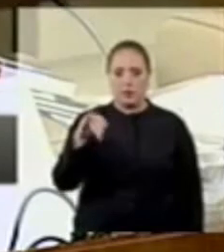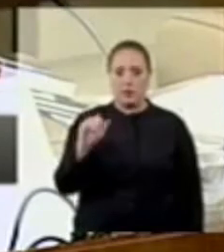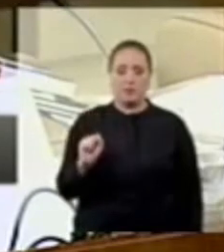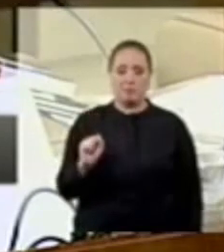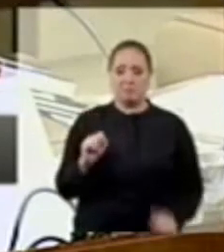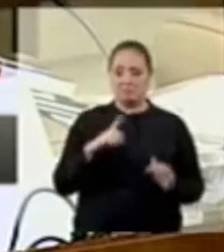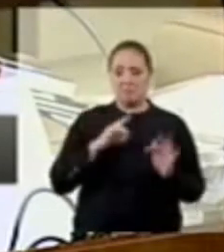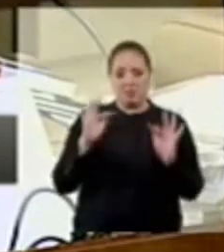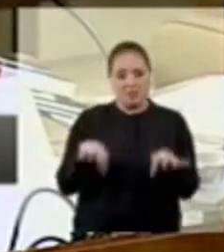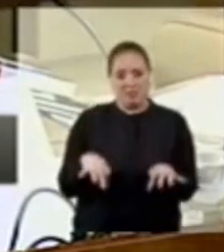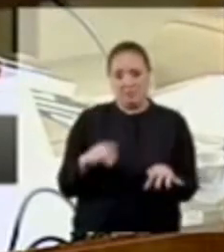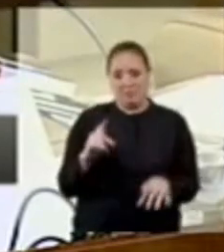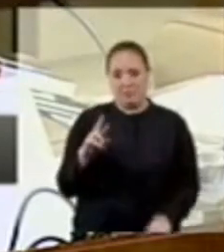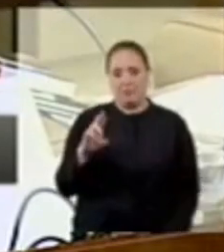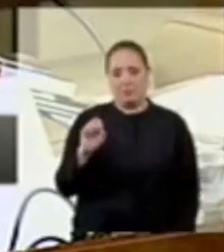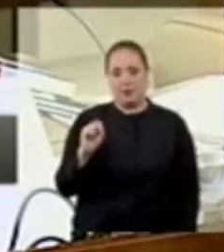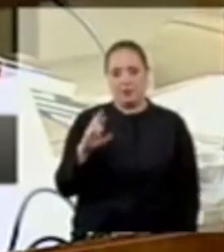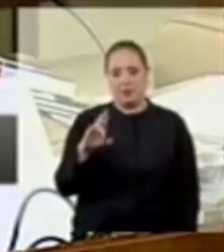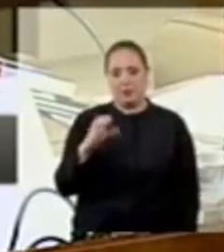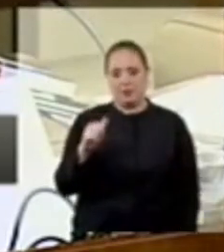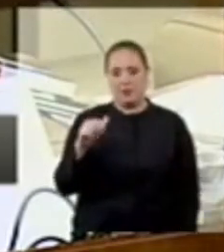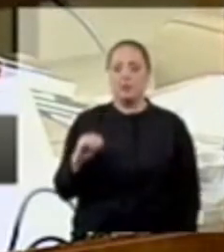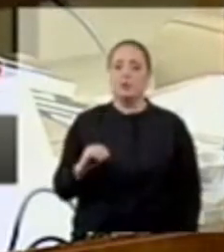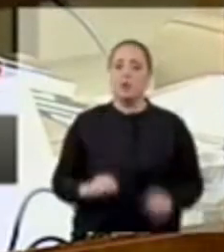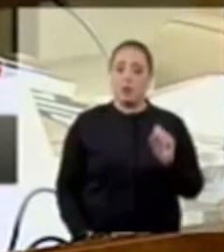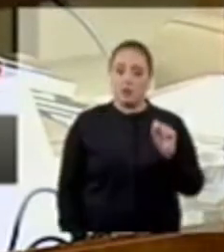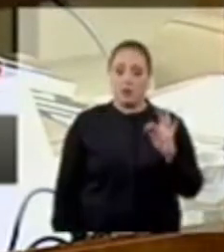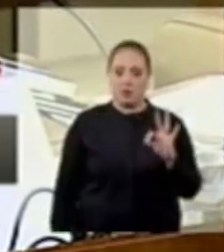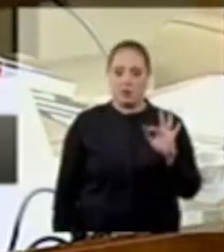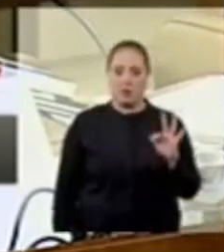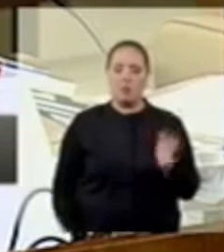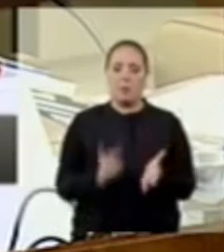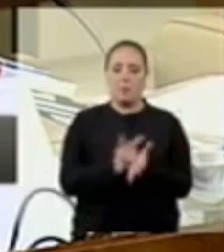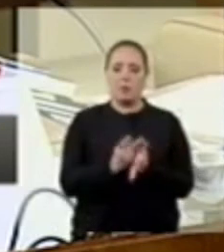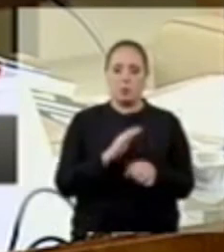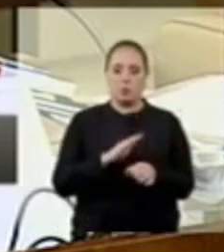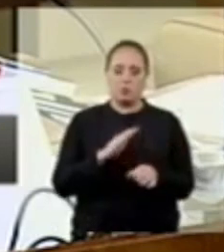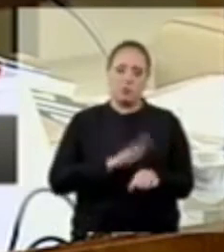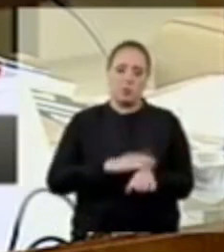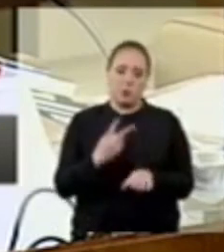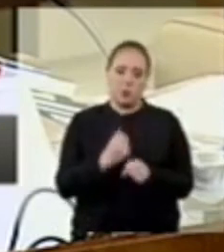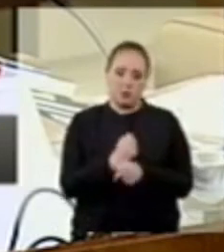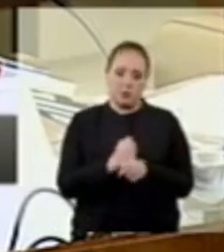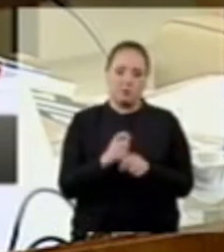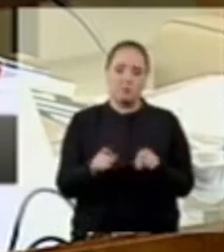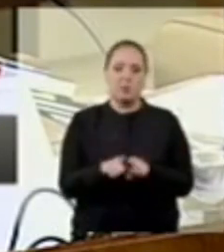e no supremo tribunal federal no mesmo período prescreveram